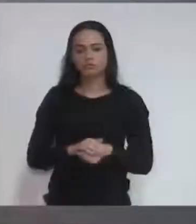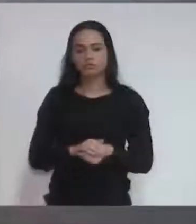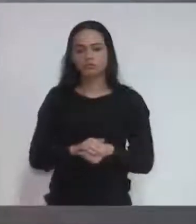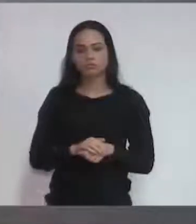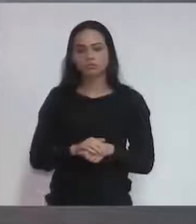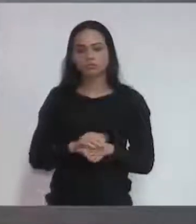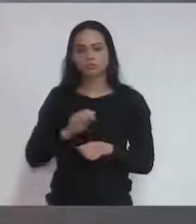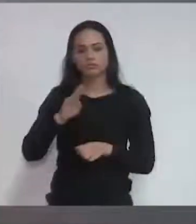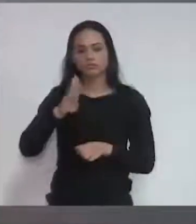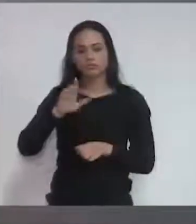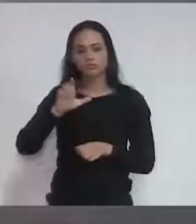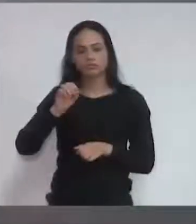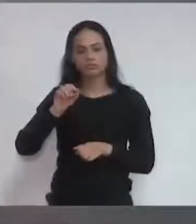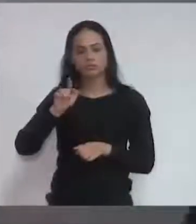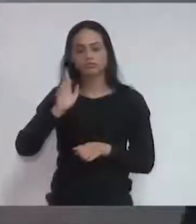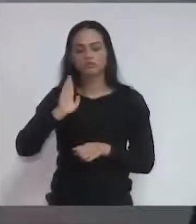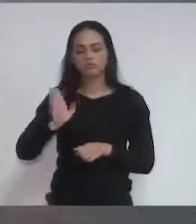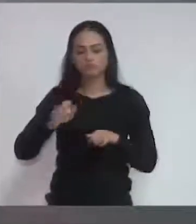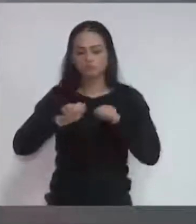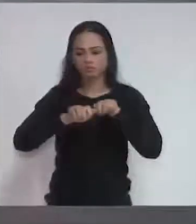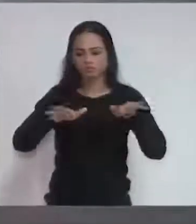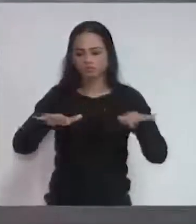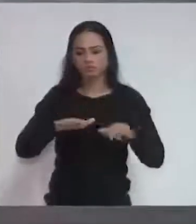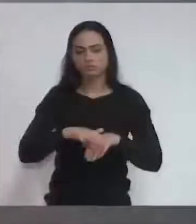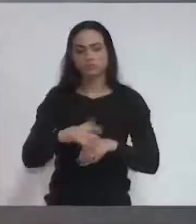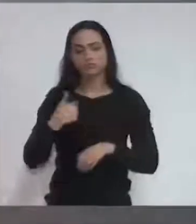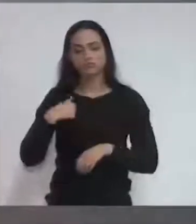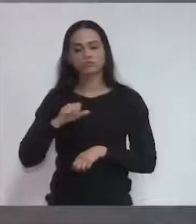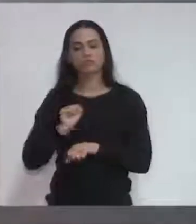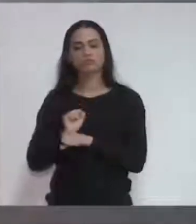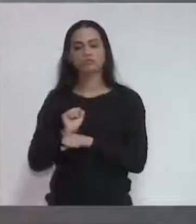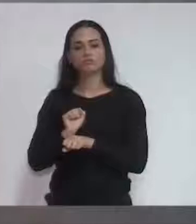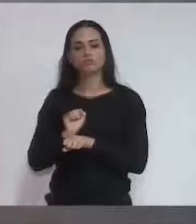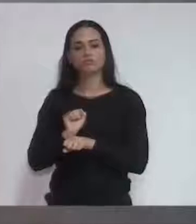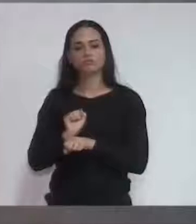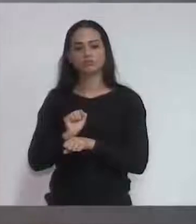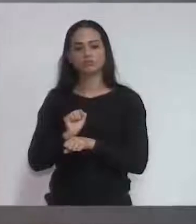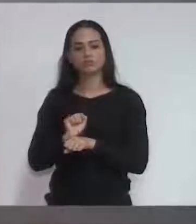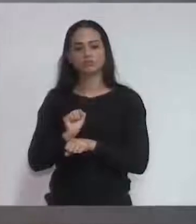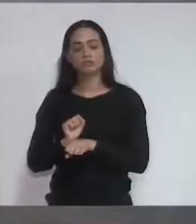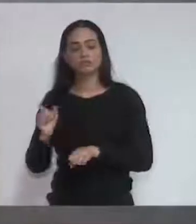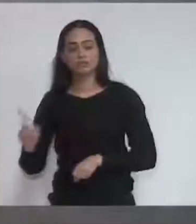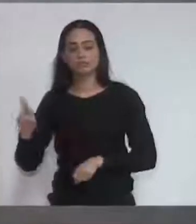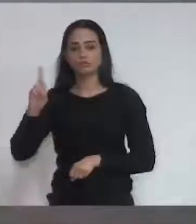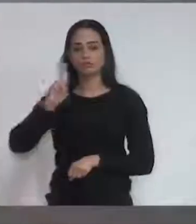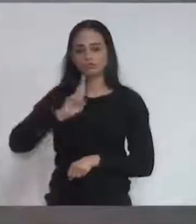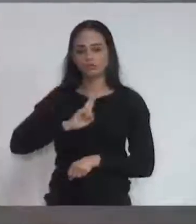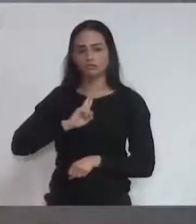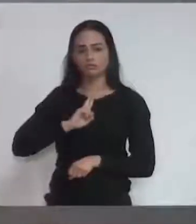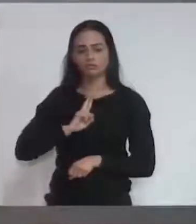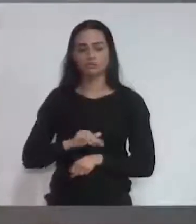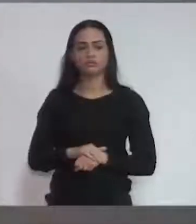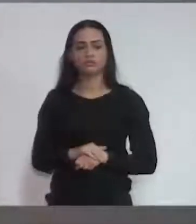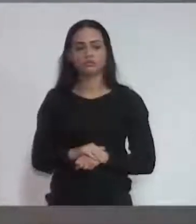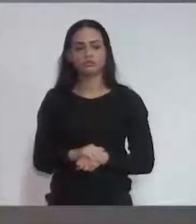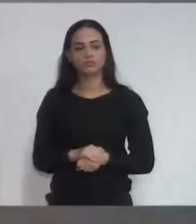quais serão os meus próximos passos, então eu estou aguardando esse posicionamento.